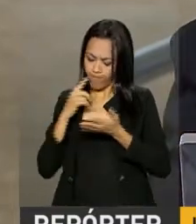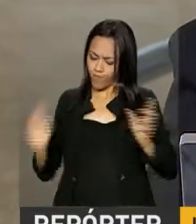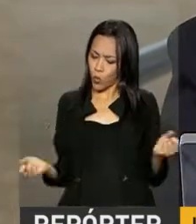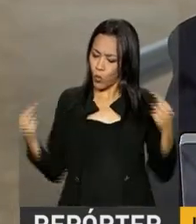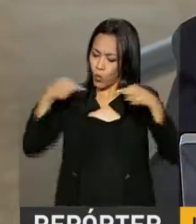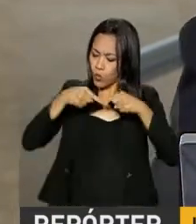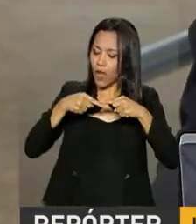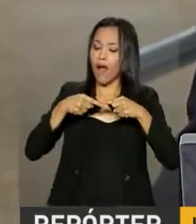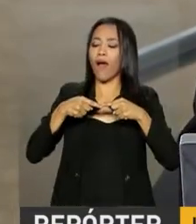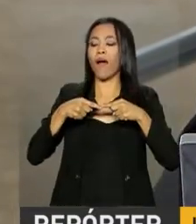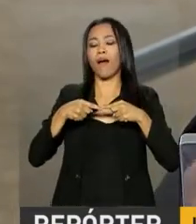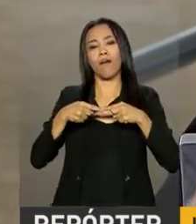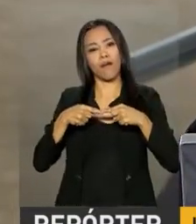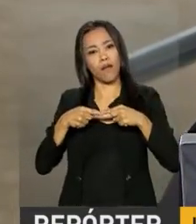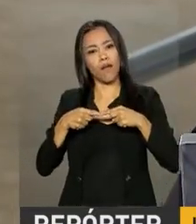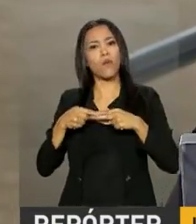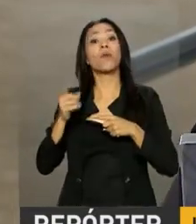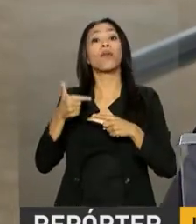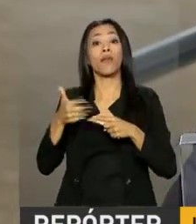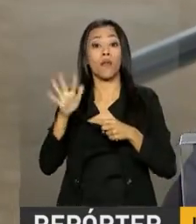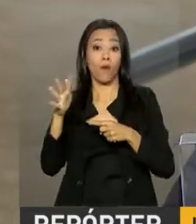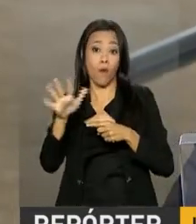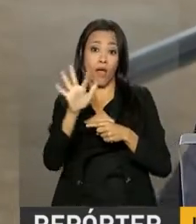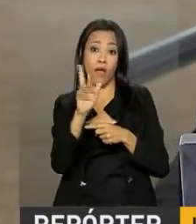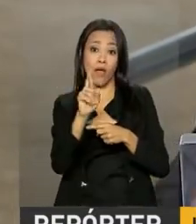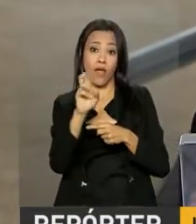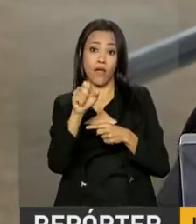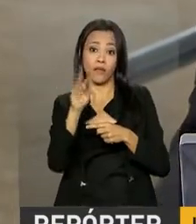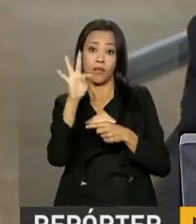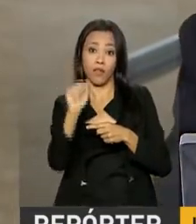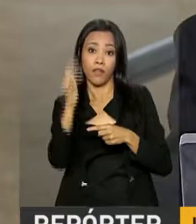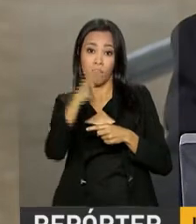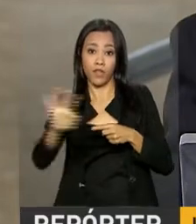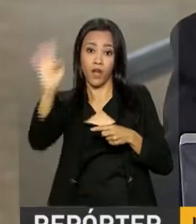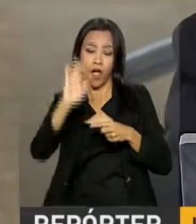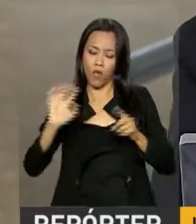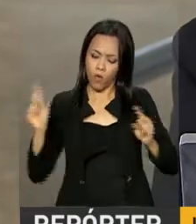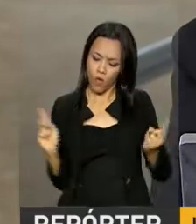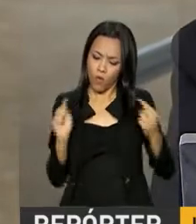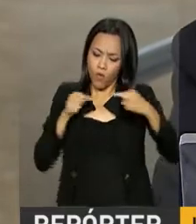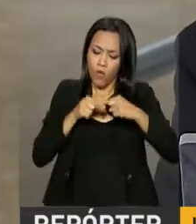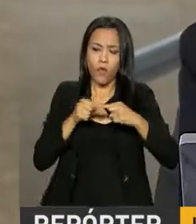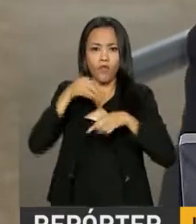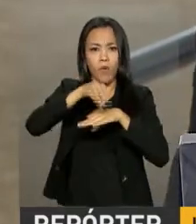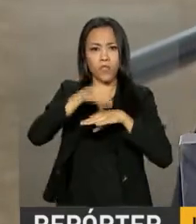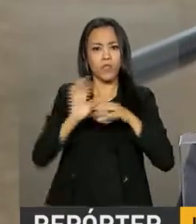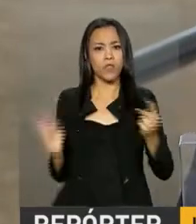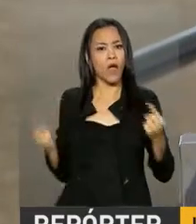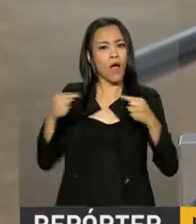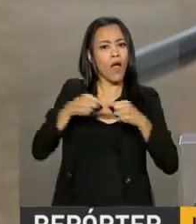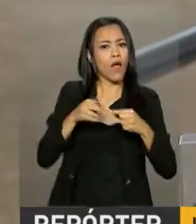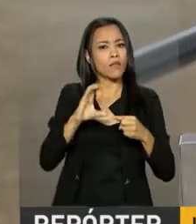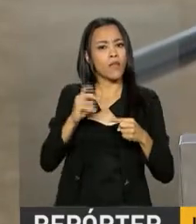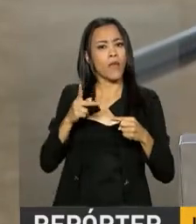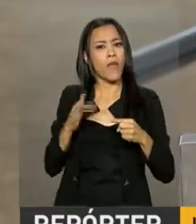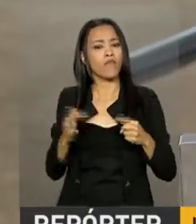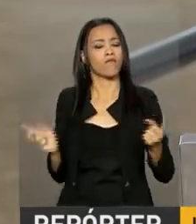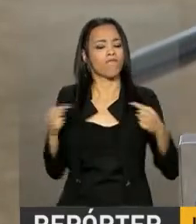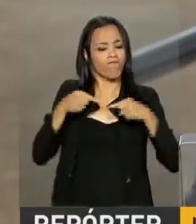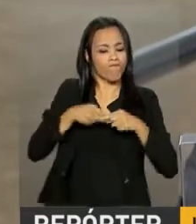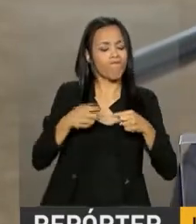de dados com a Receita Federal, com vários dados relacionados àquele CPF,